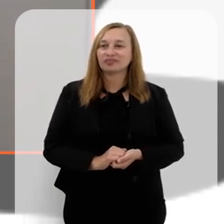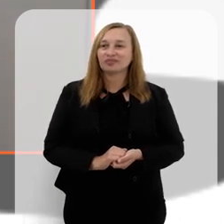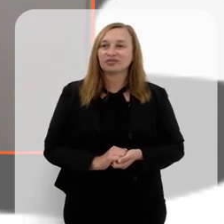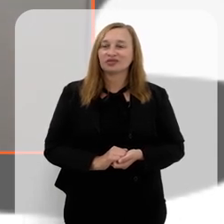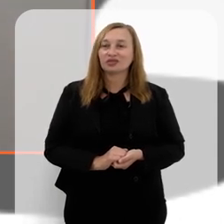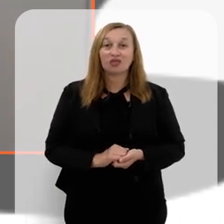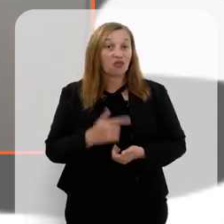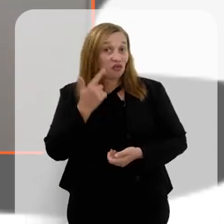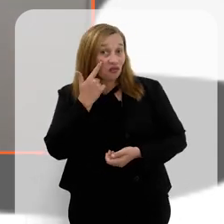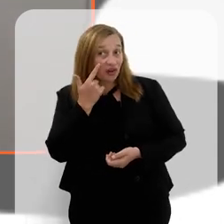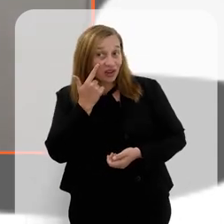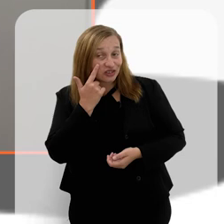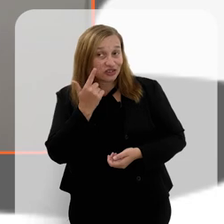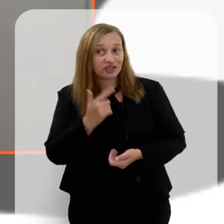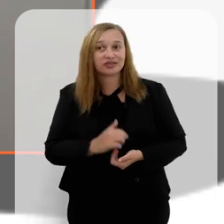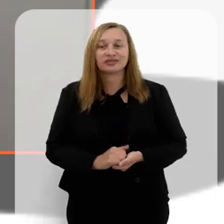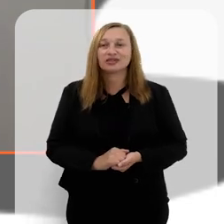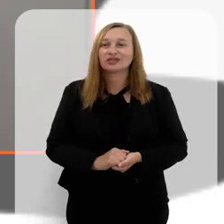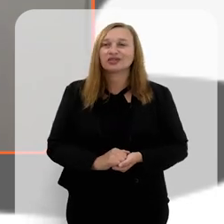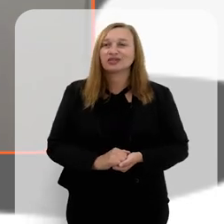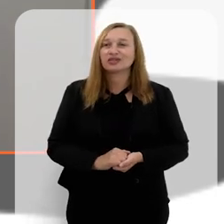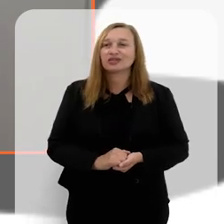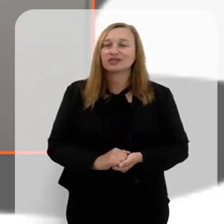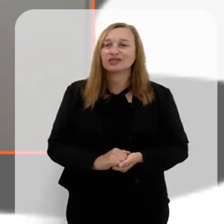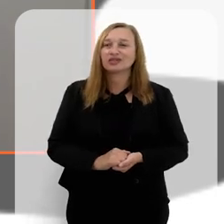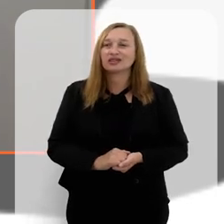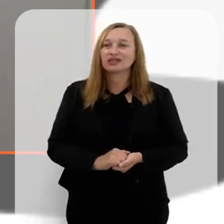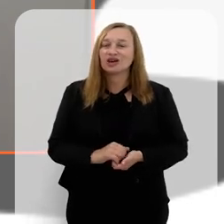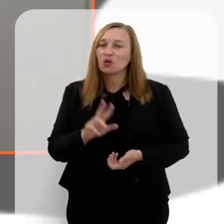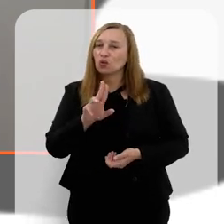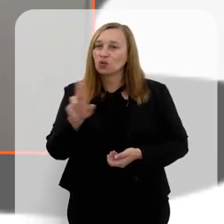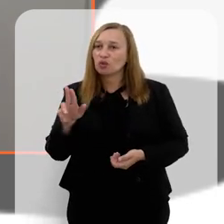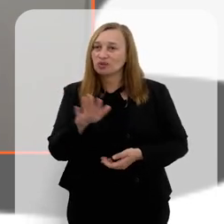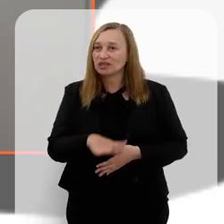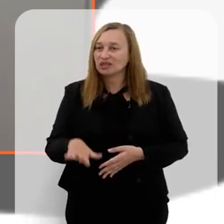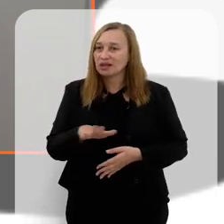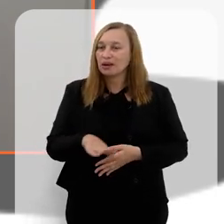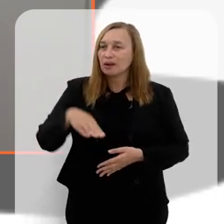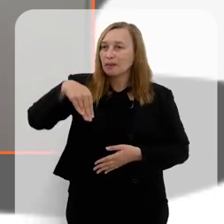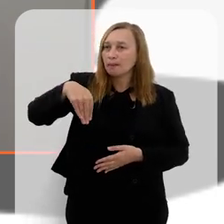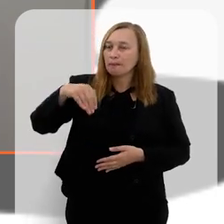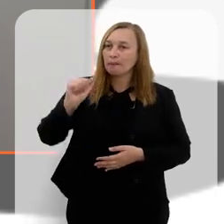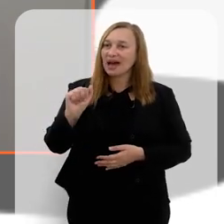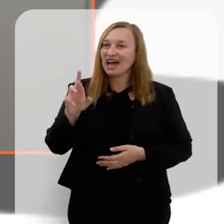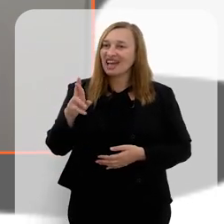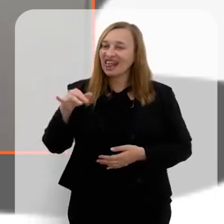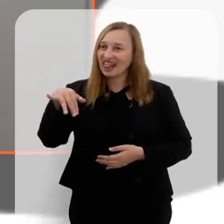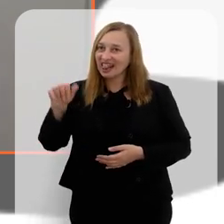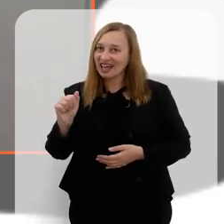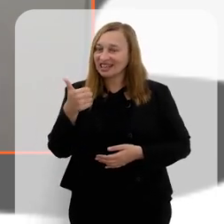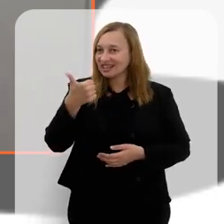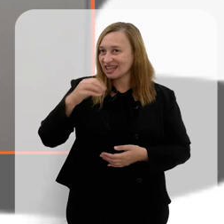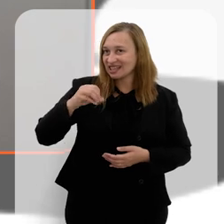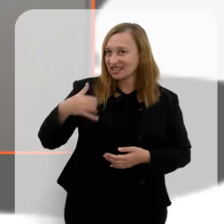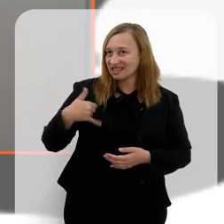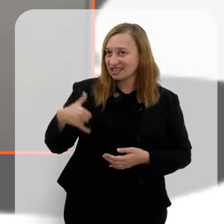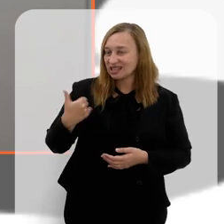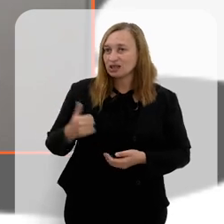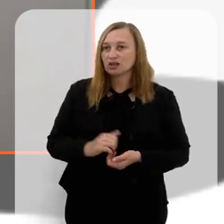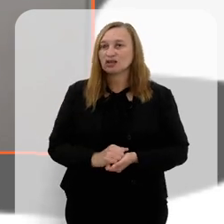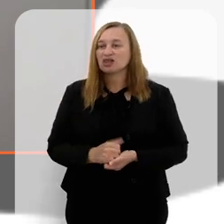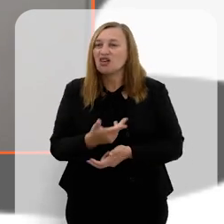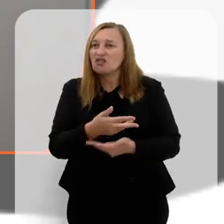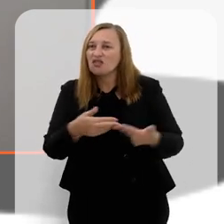A maioria das. Olha aí. Essa, gente, o nome tem sempre o nome da criança, Marina, de 10